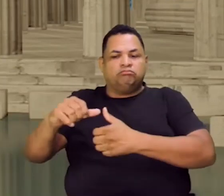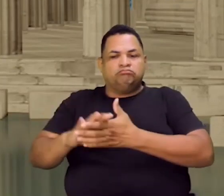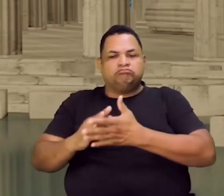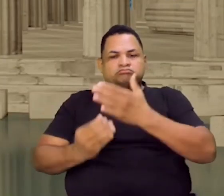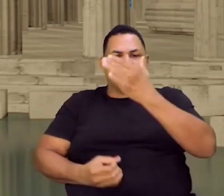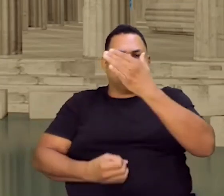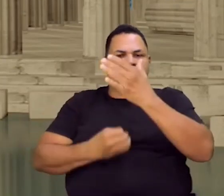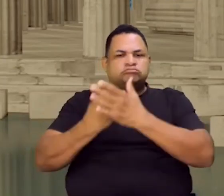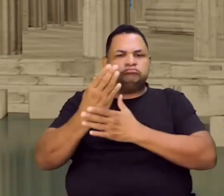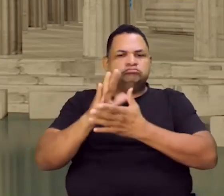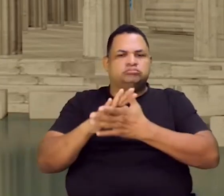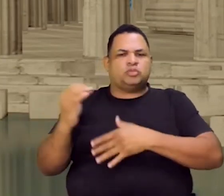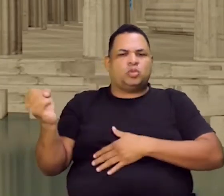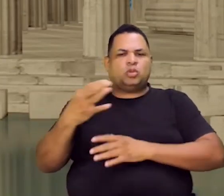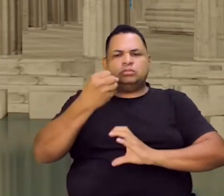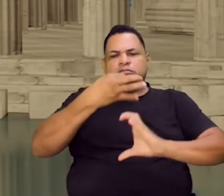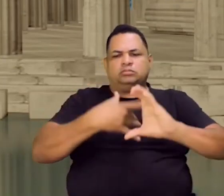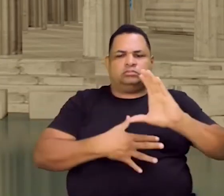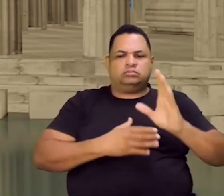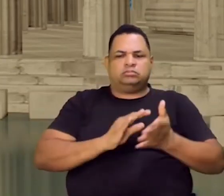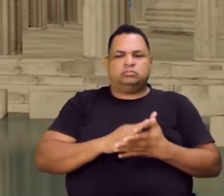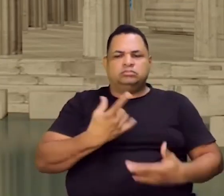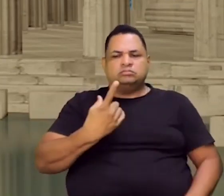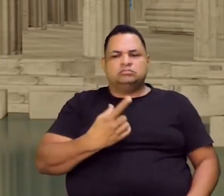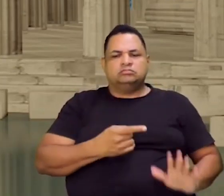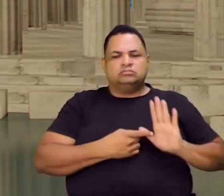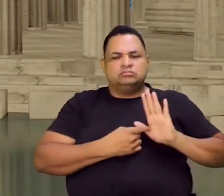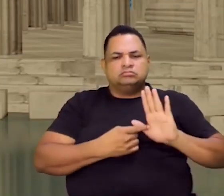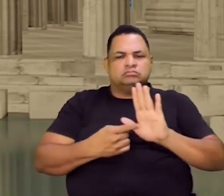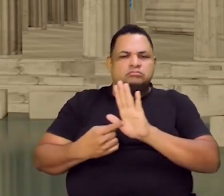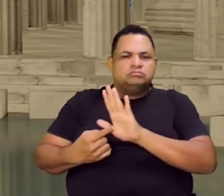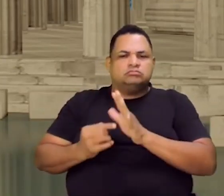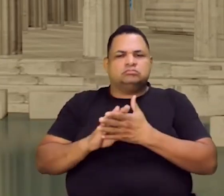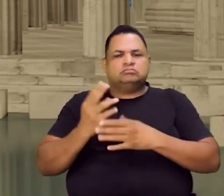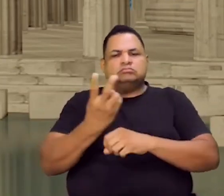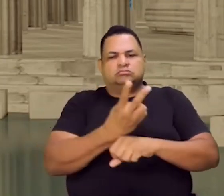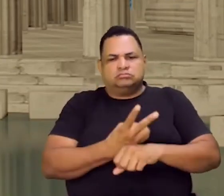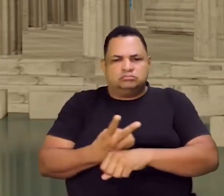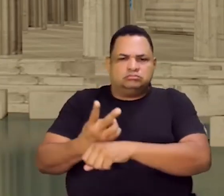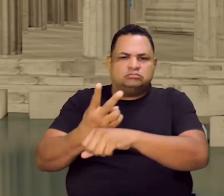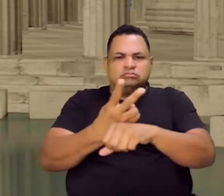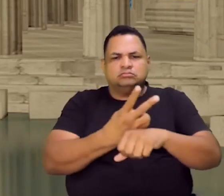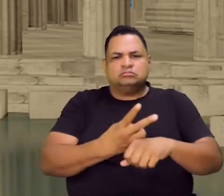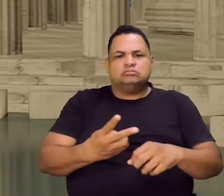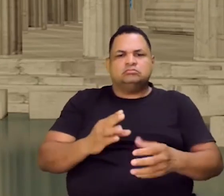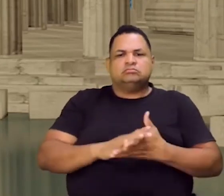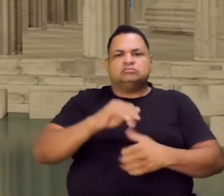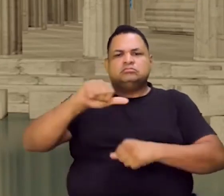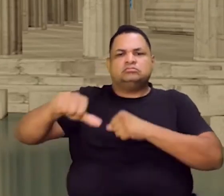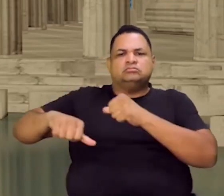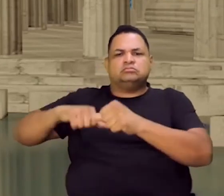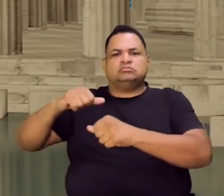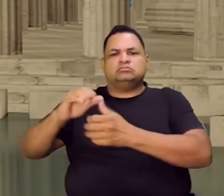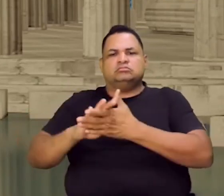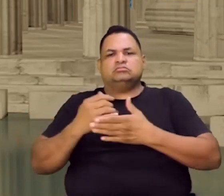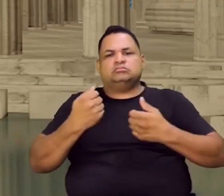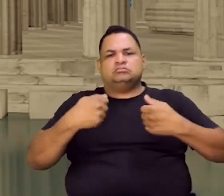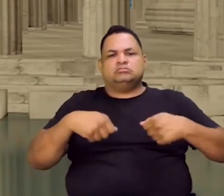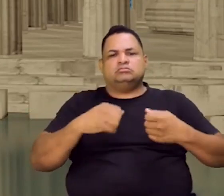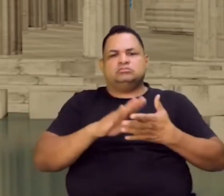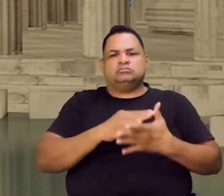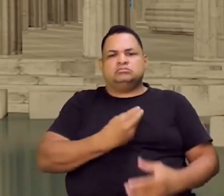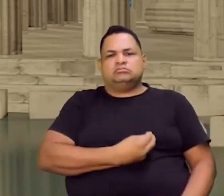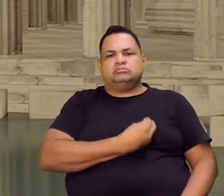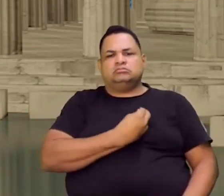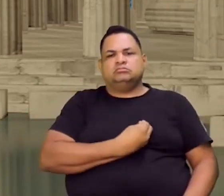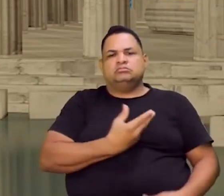algum tipo de característica, né, onde vocês vão trazendo, né, e buscando e transformando essa perspectiva de vida